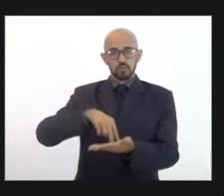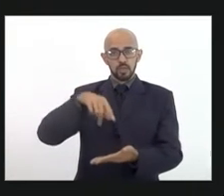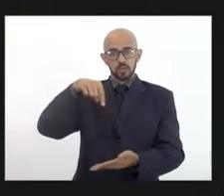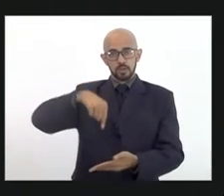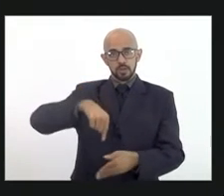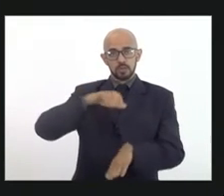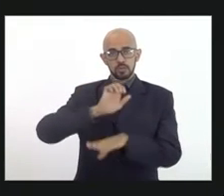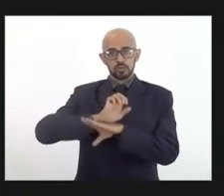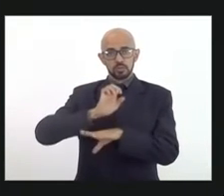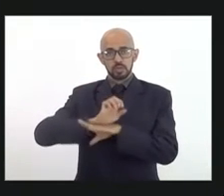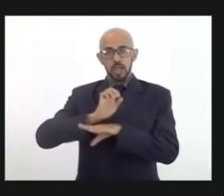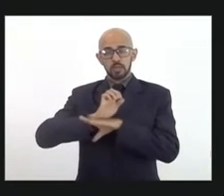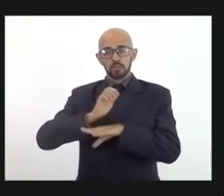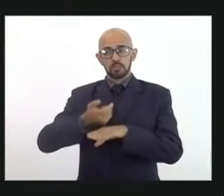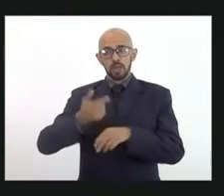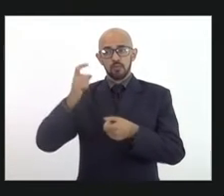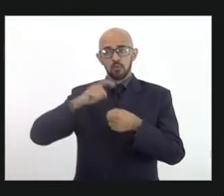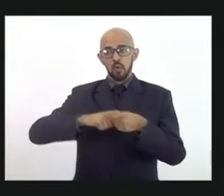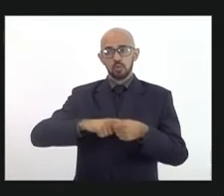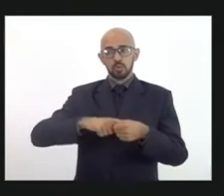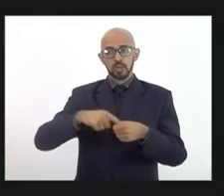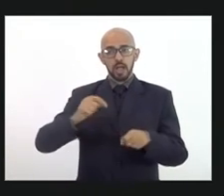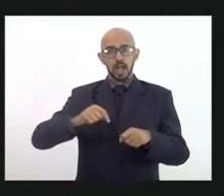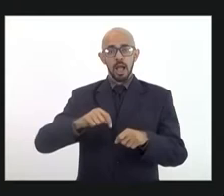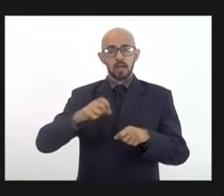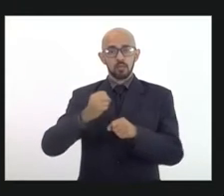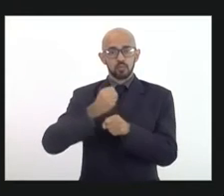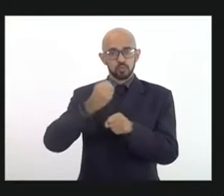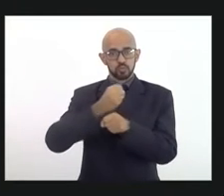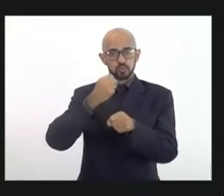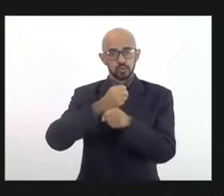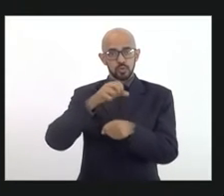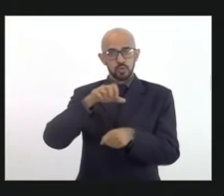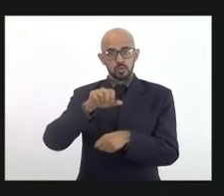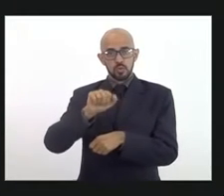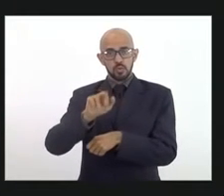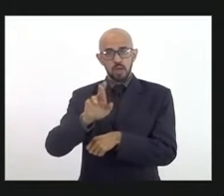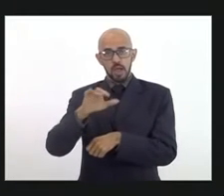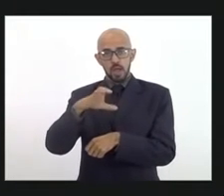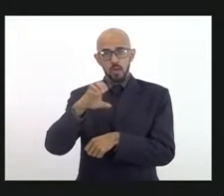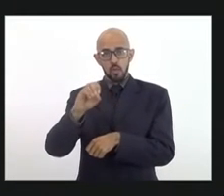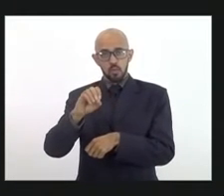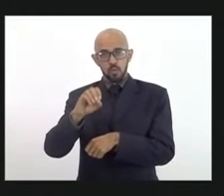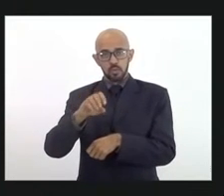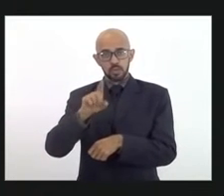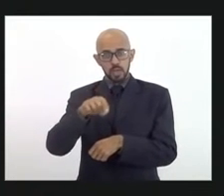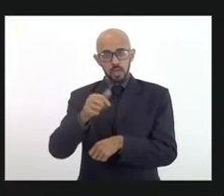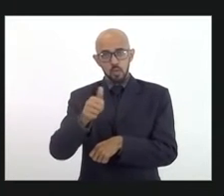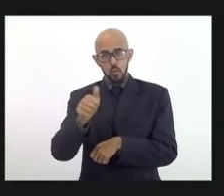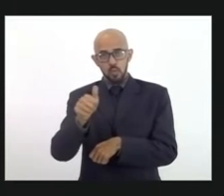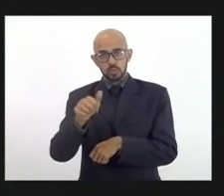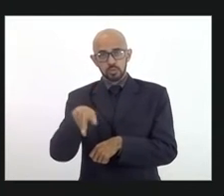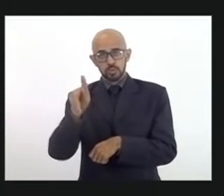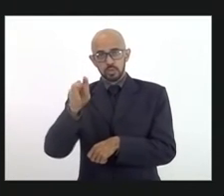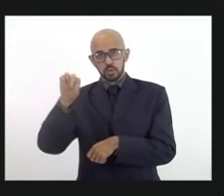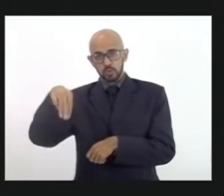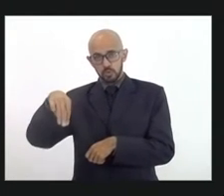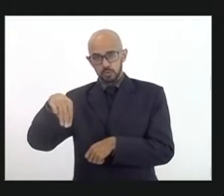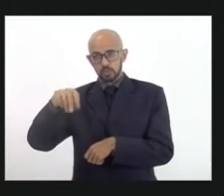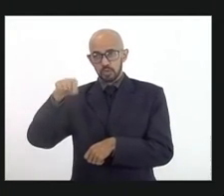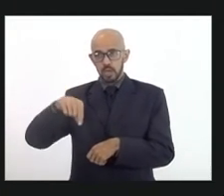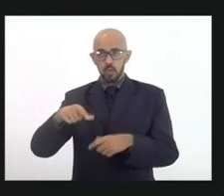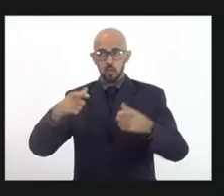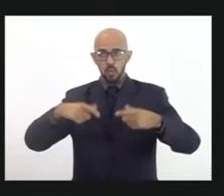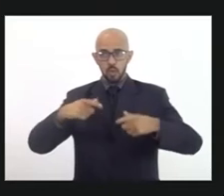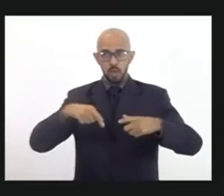retomada de parte do projeto de Arca, um trecho pequeno de 11 quilômetros, mas é importante, aquela região ali é muito